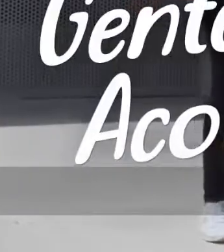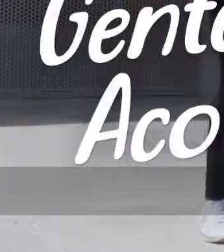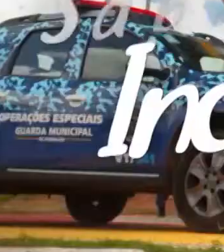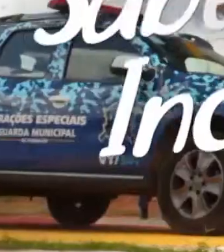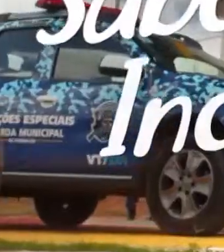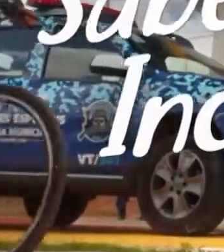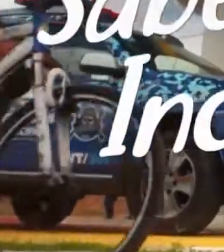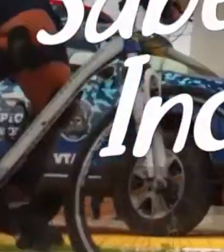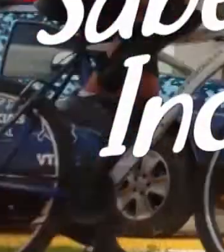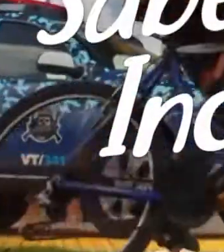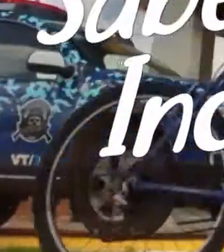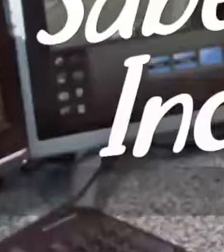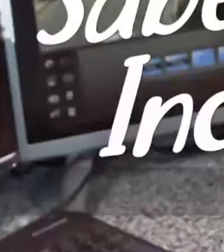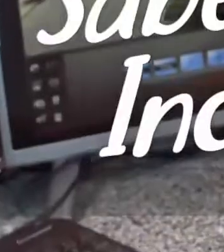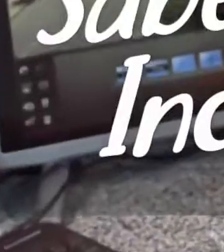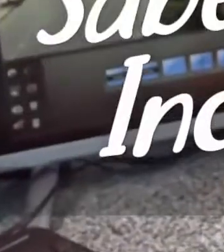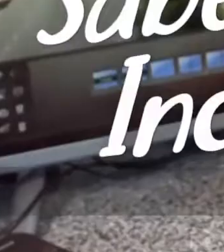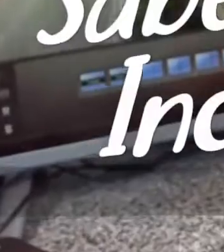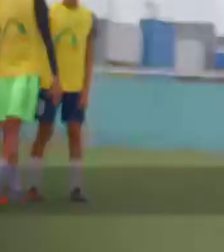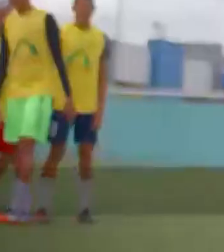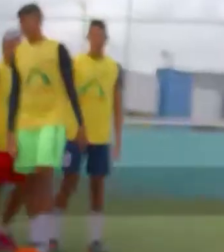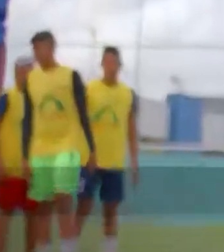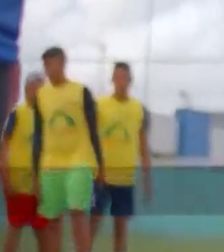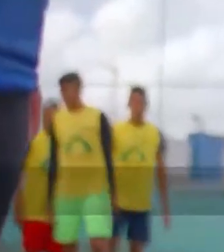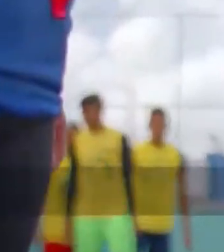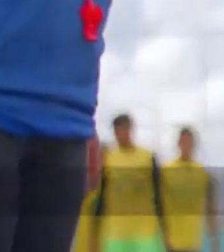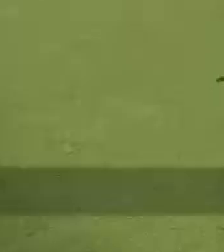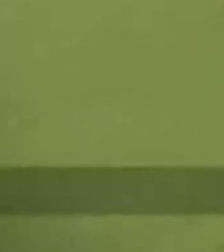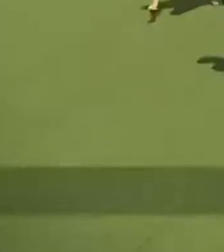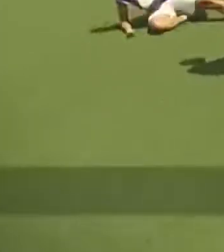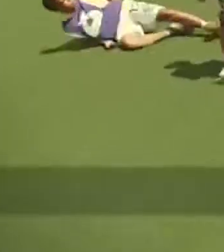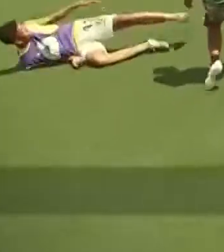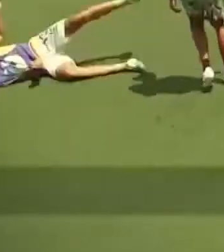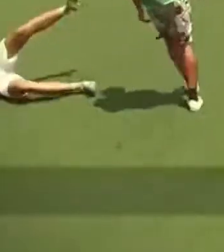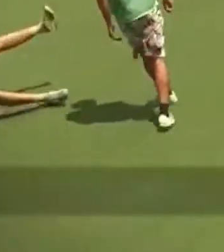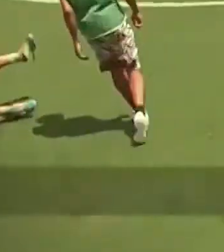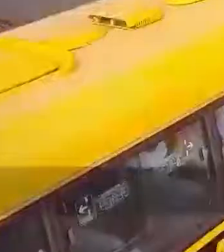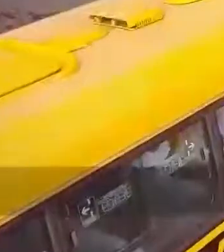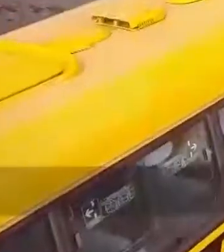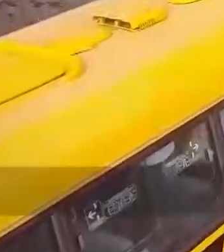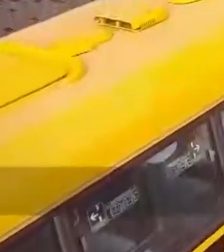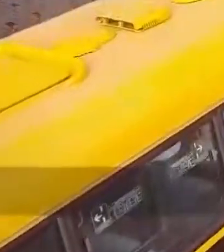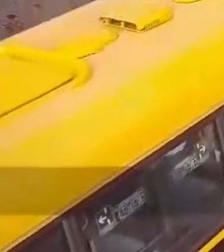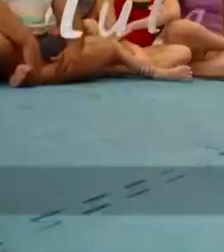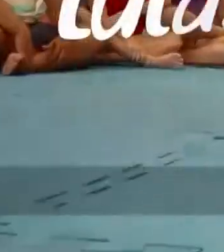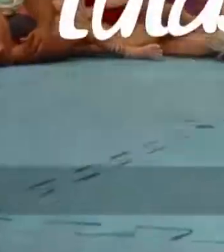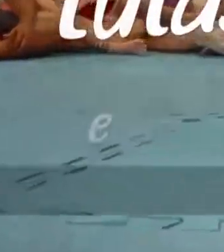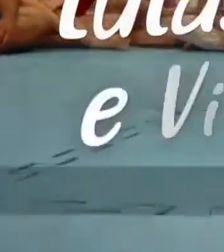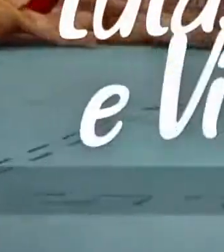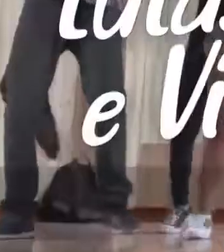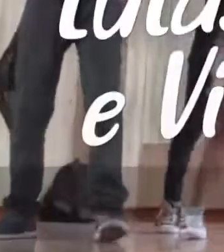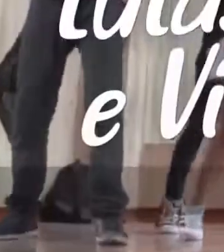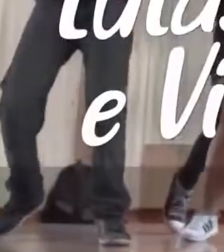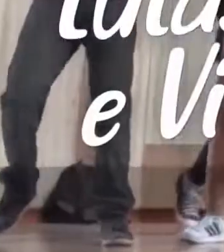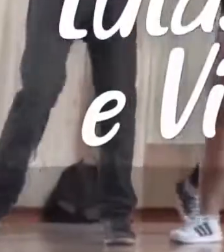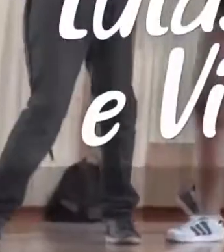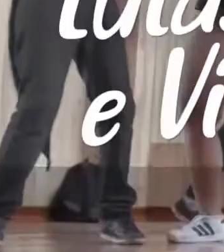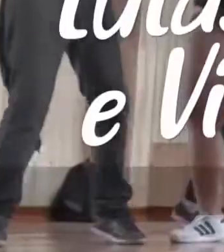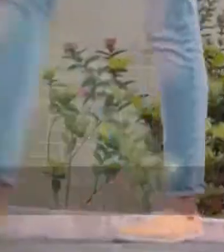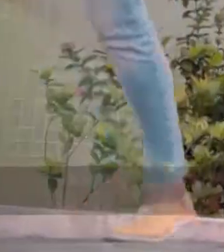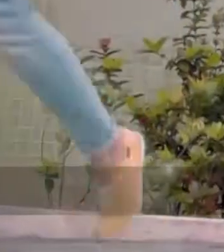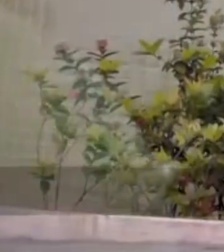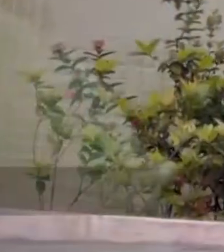acolhedora. Gente que inova, com a sua alegria e o seu calor. Fortaleza de lutas e